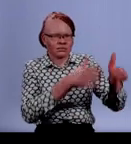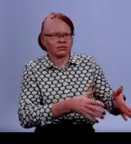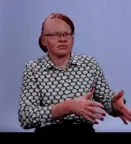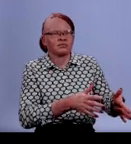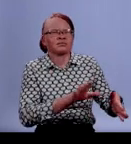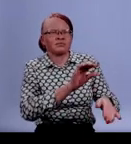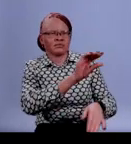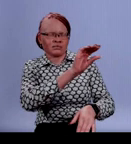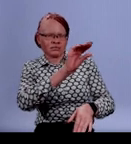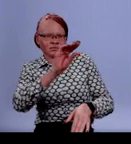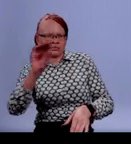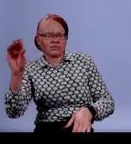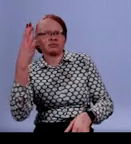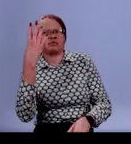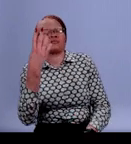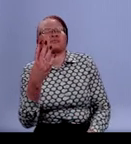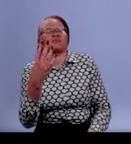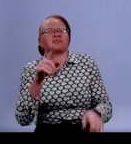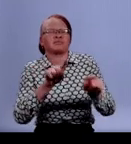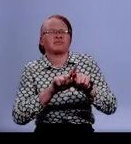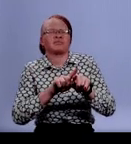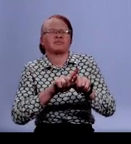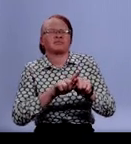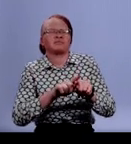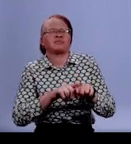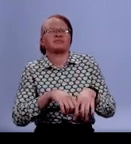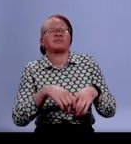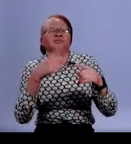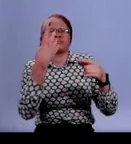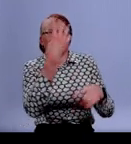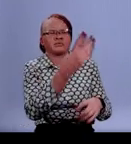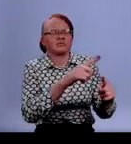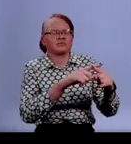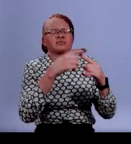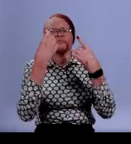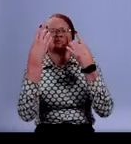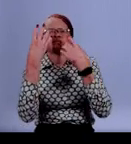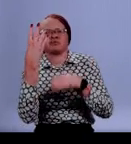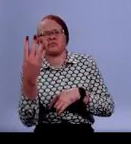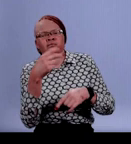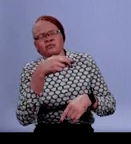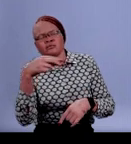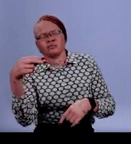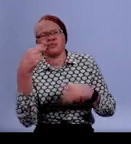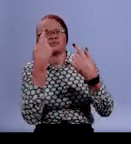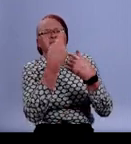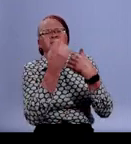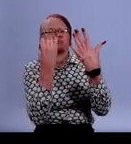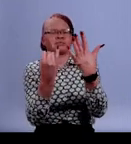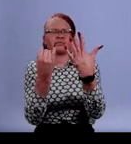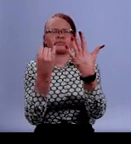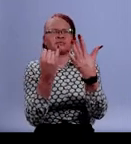quadrículas e na fila também quatro quadrículas não temos aqui 4 x 4 =